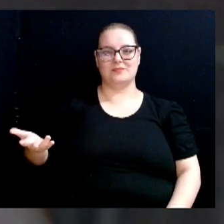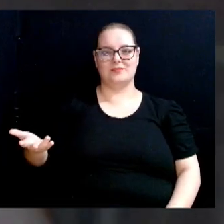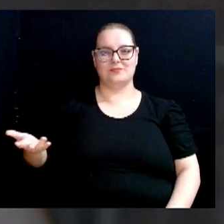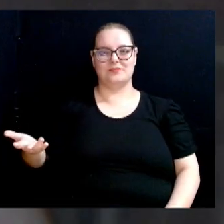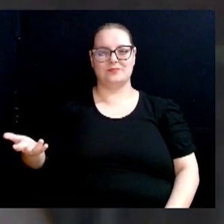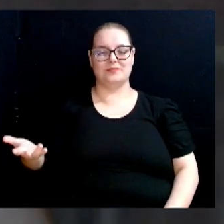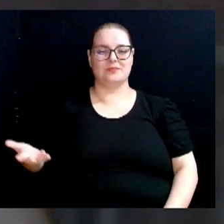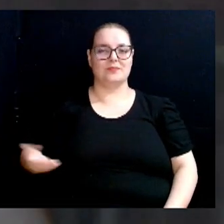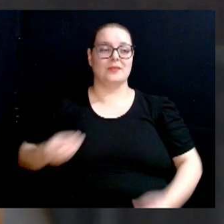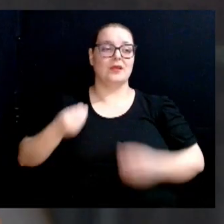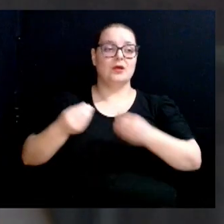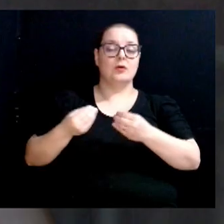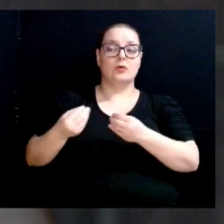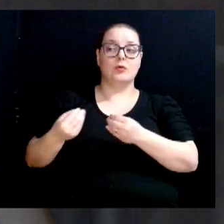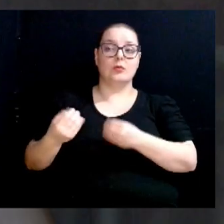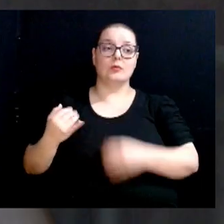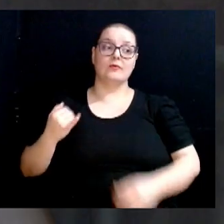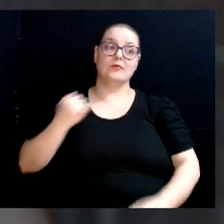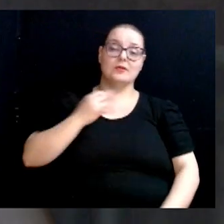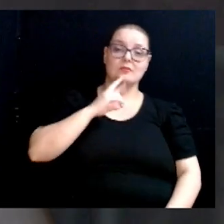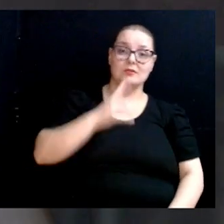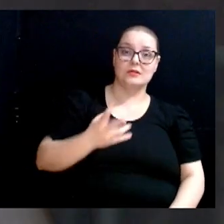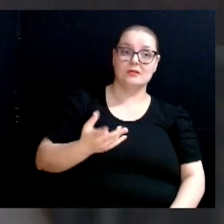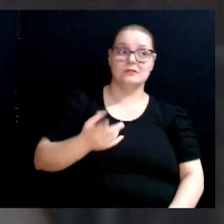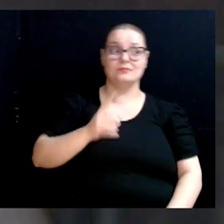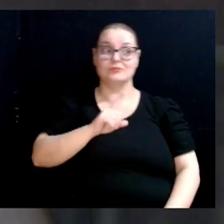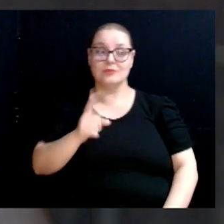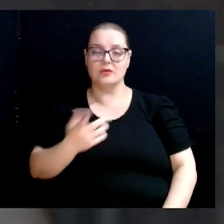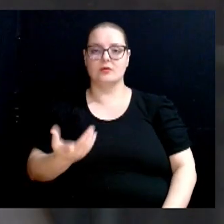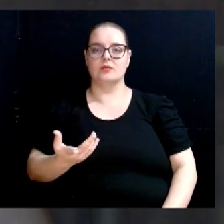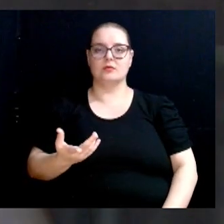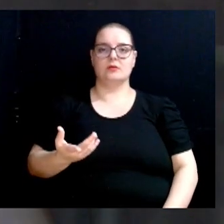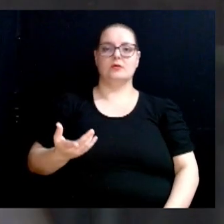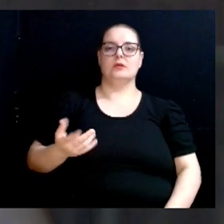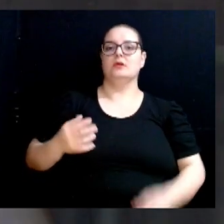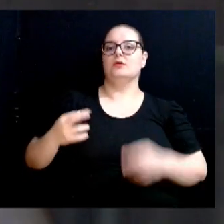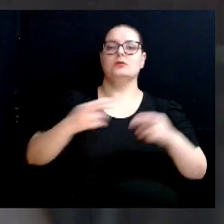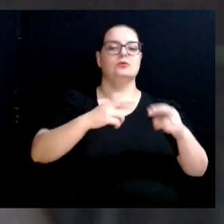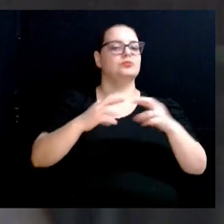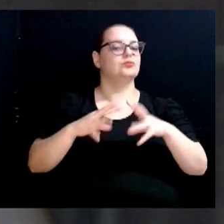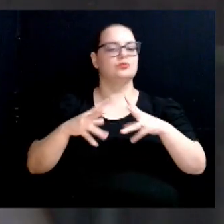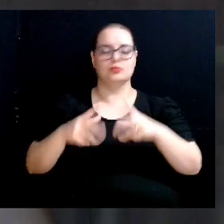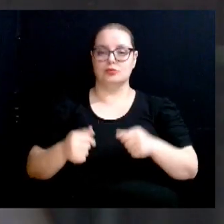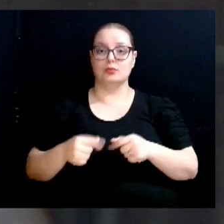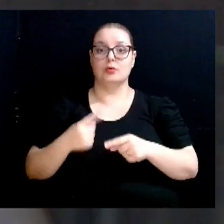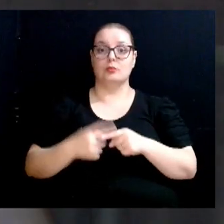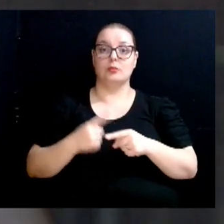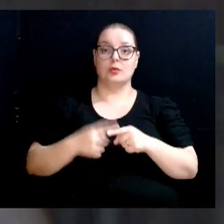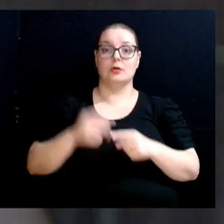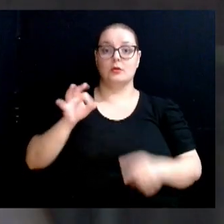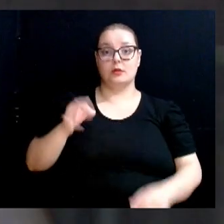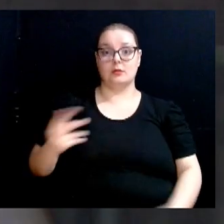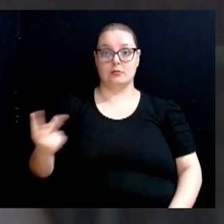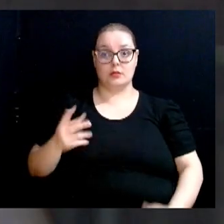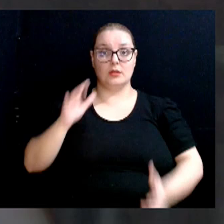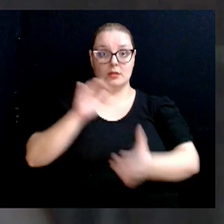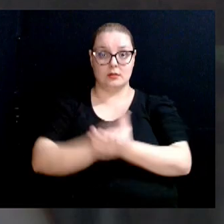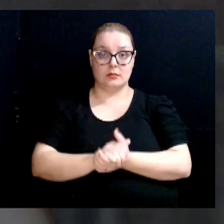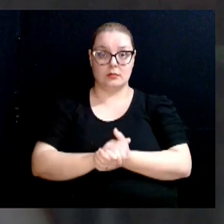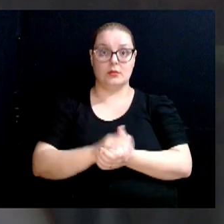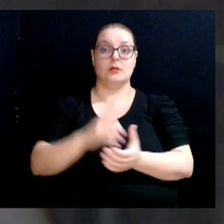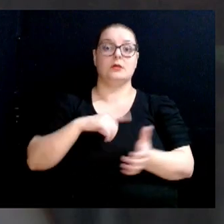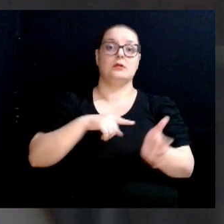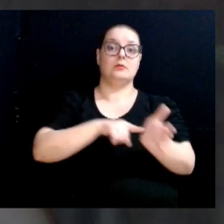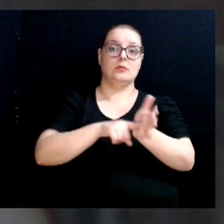sendo uma via só de uma mão? Então, assim, isso tem que ser tudo avaliado, porque senão a tendência do casal, e tem pesquisas que mostram, o medo